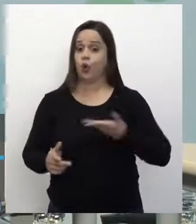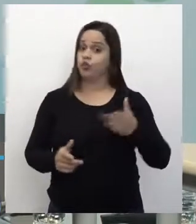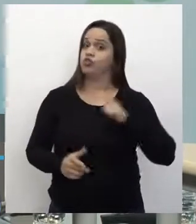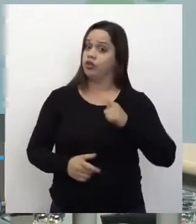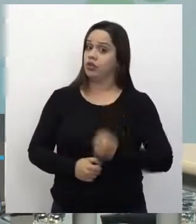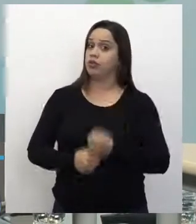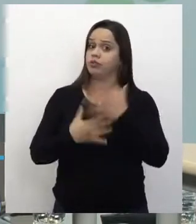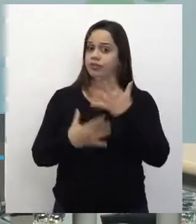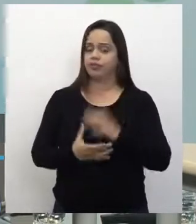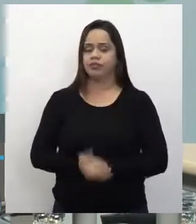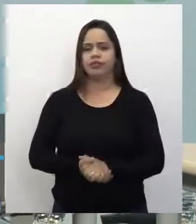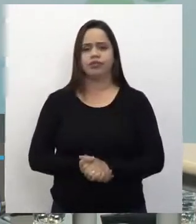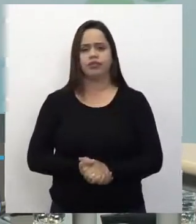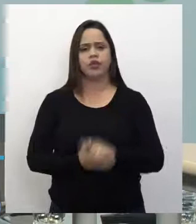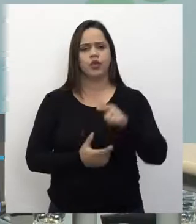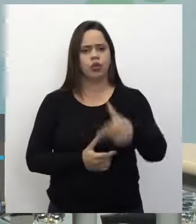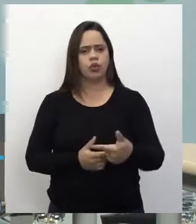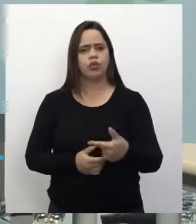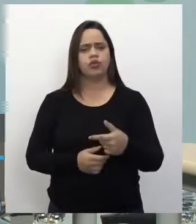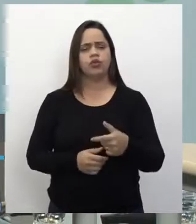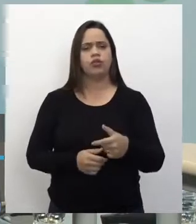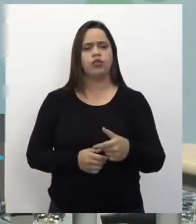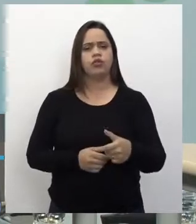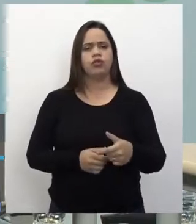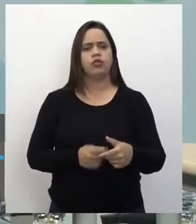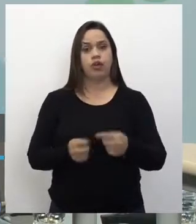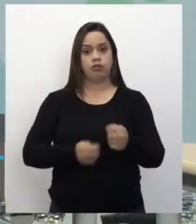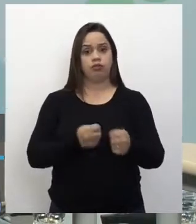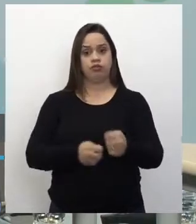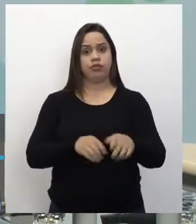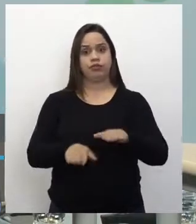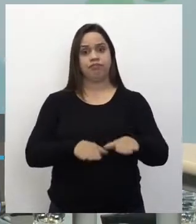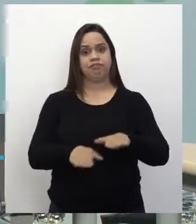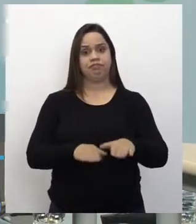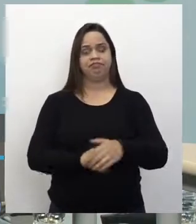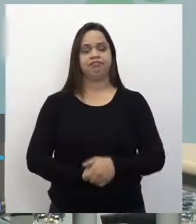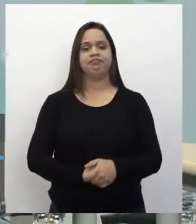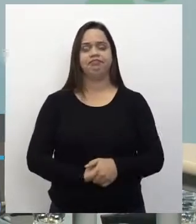O Felipe com a manipulação dos marionetes.